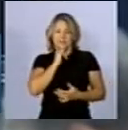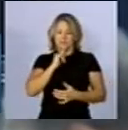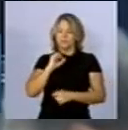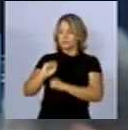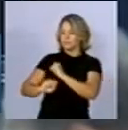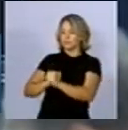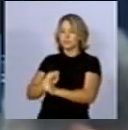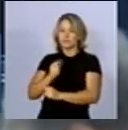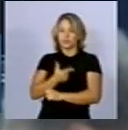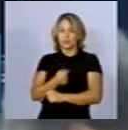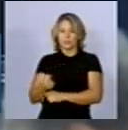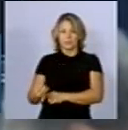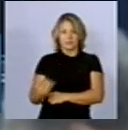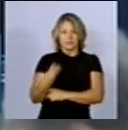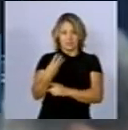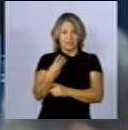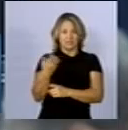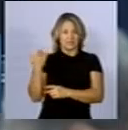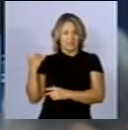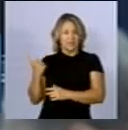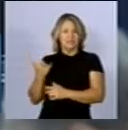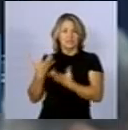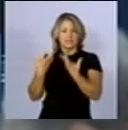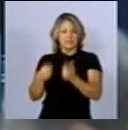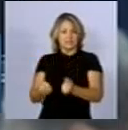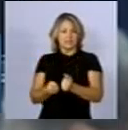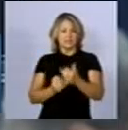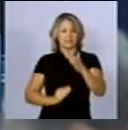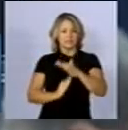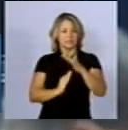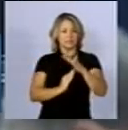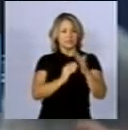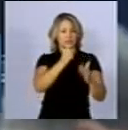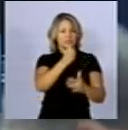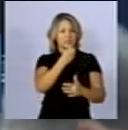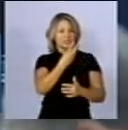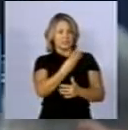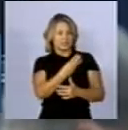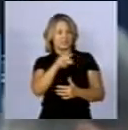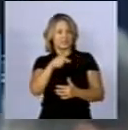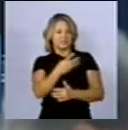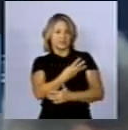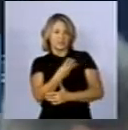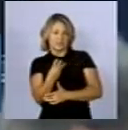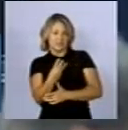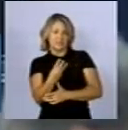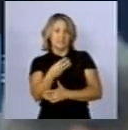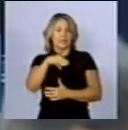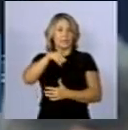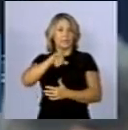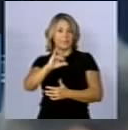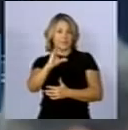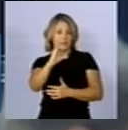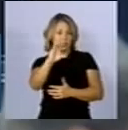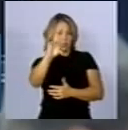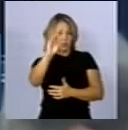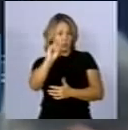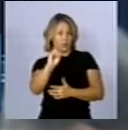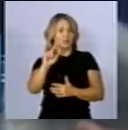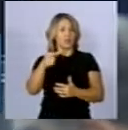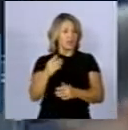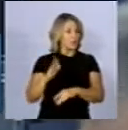o ICNIRP, que a gente que tinha adotava o limite 83,3 e microtesla, né, que era o valor que